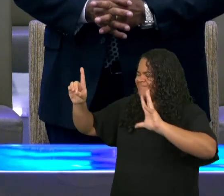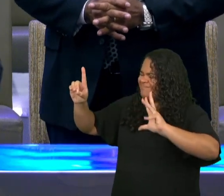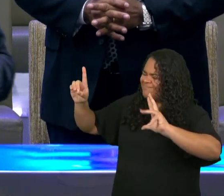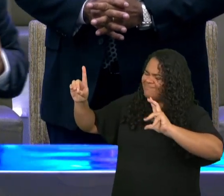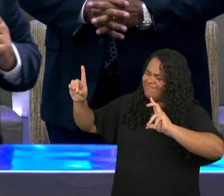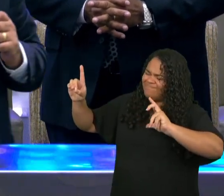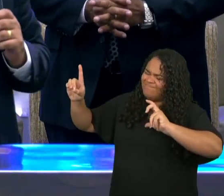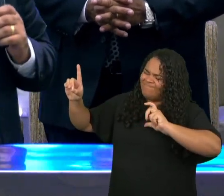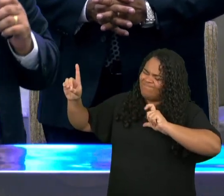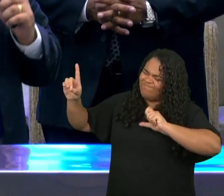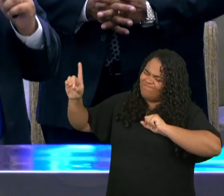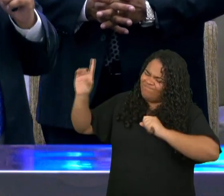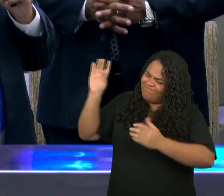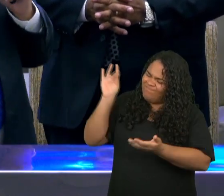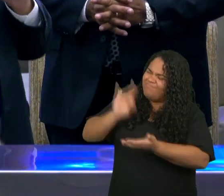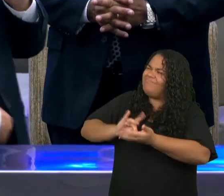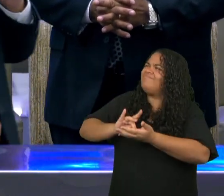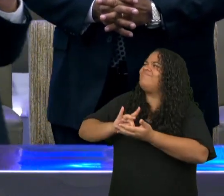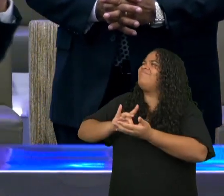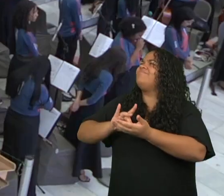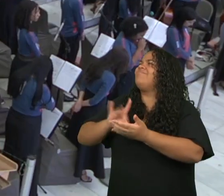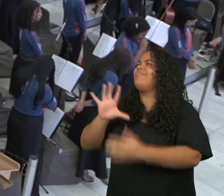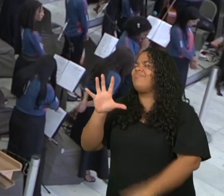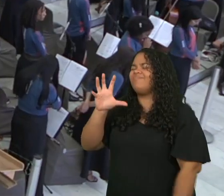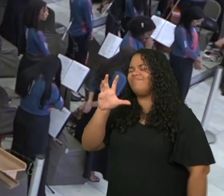Que me ame.